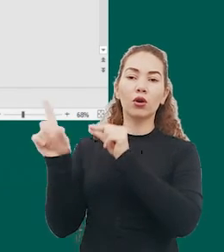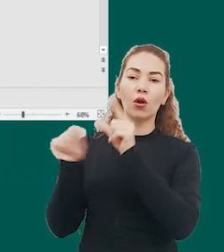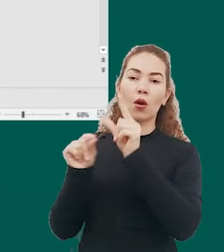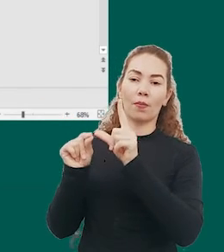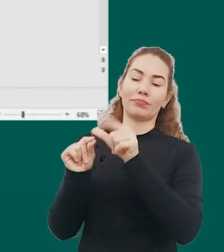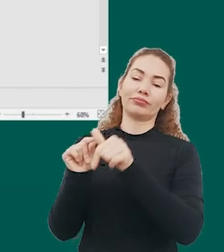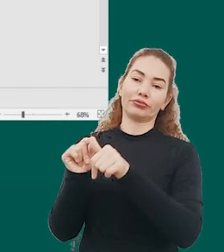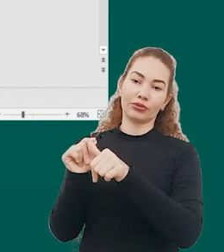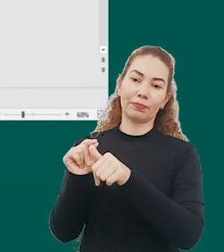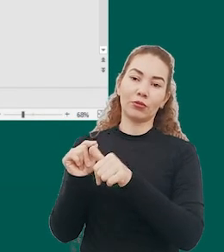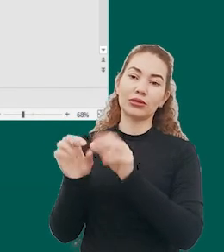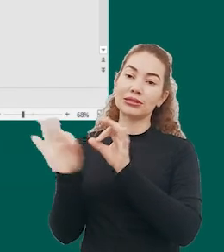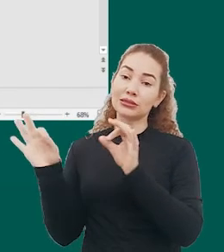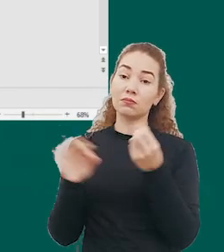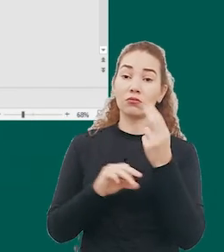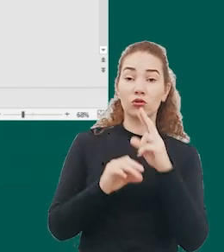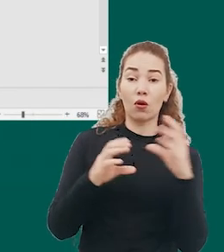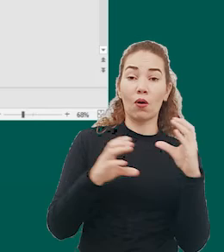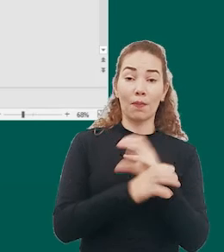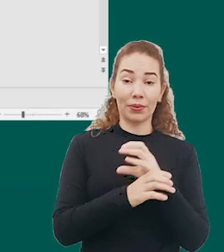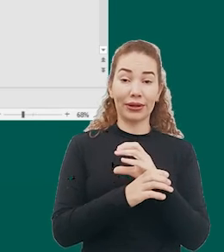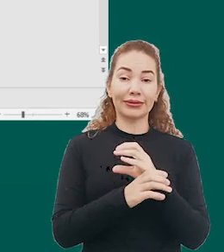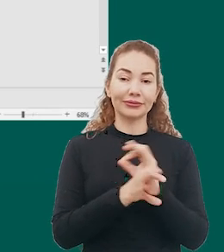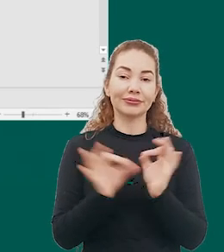esta declaração, certo?